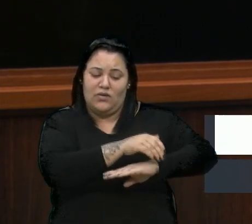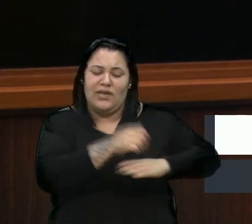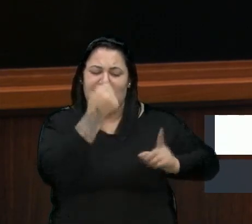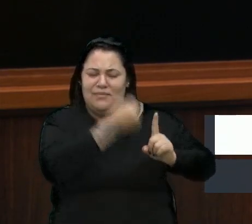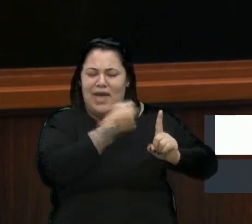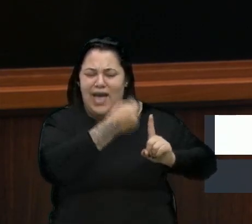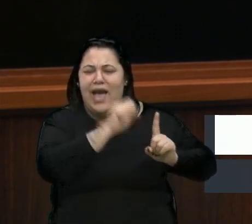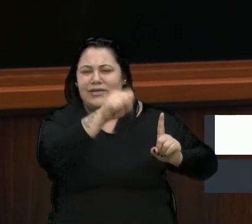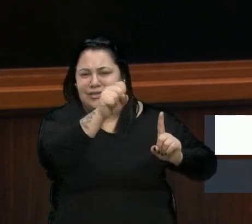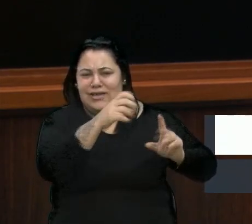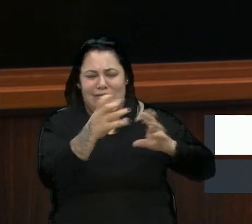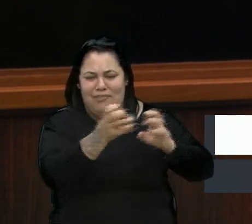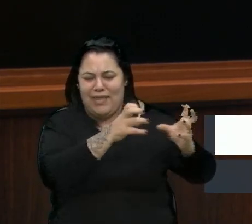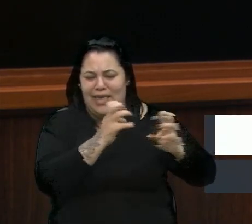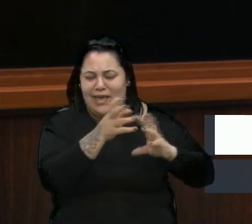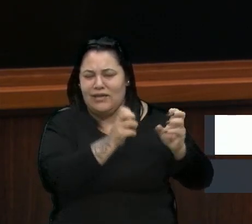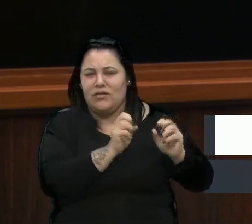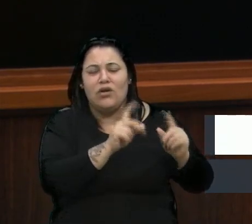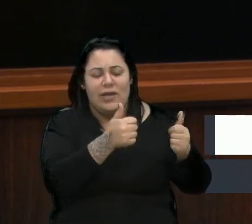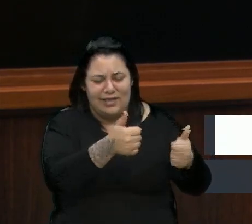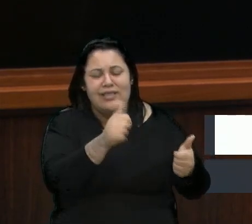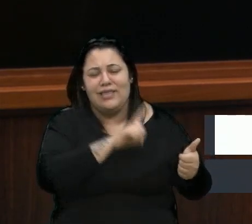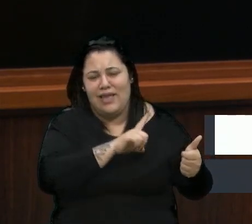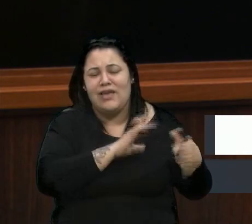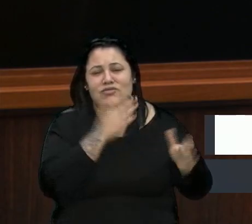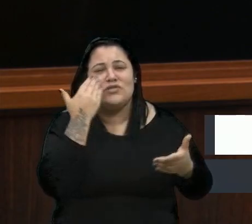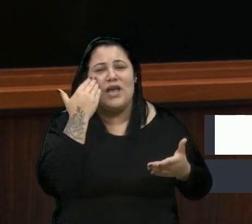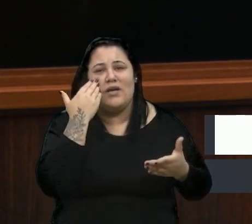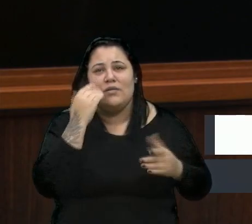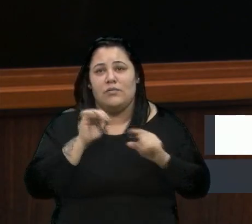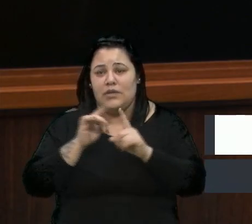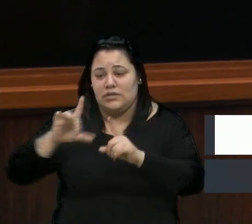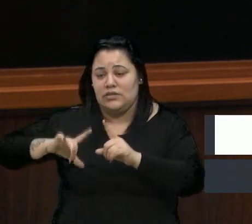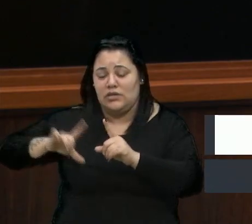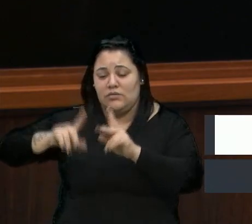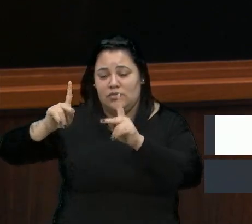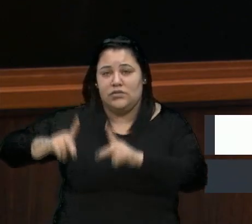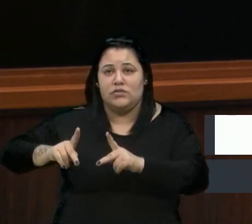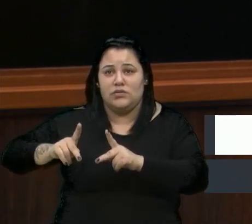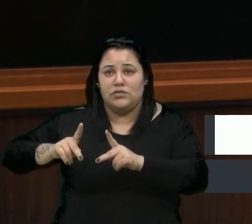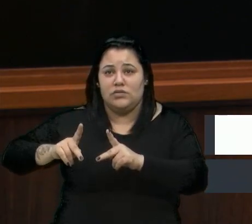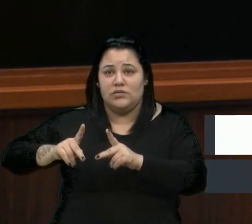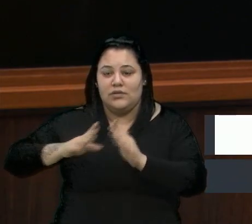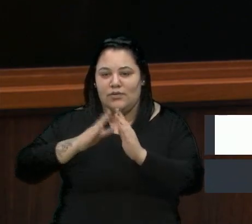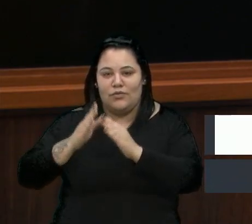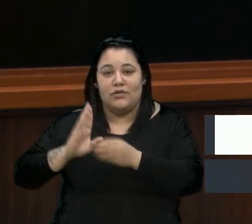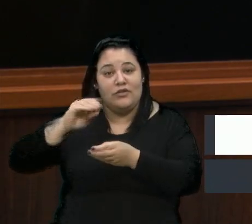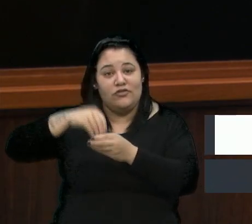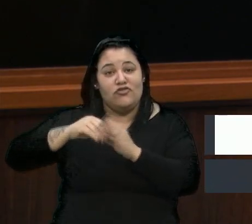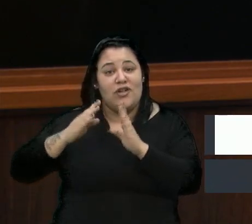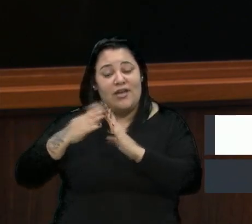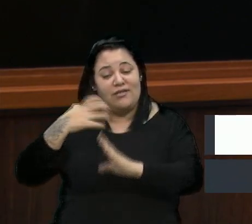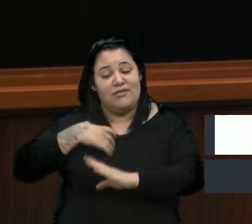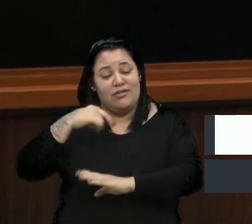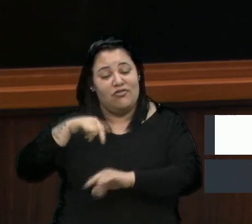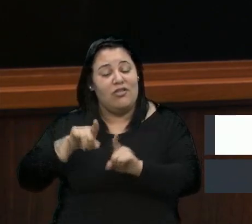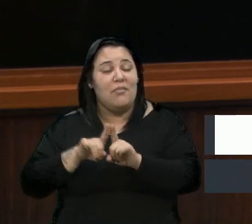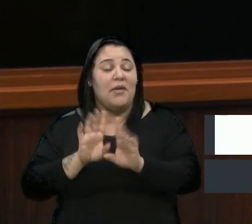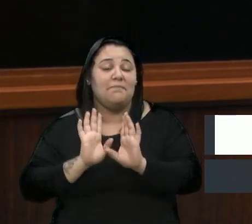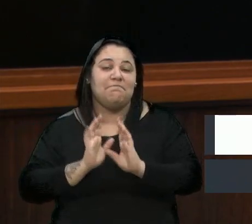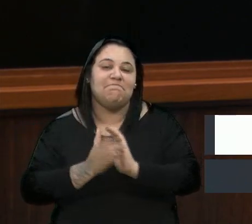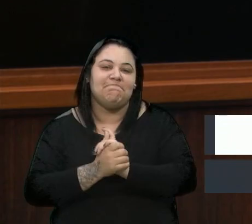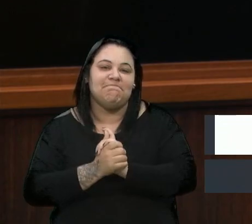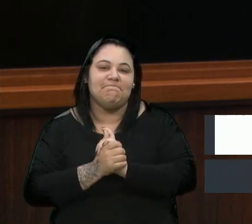são violentas, que são isso ou aquilo, tem. Mas tem pessoas que moram nas casas que são assim também. Tem pessoas